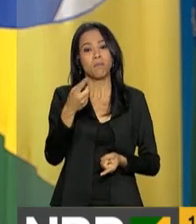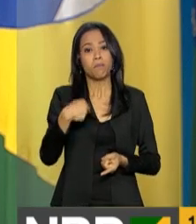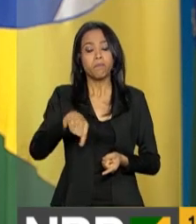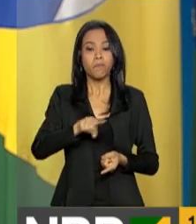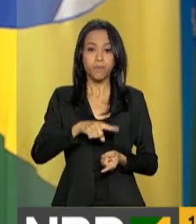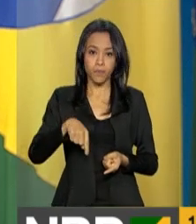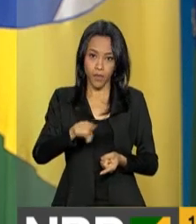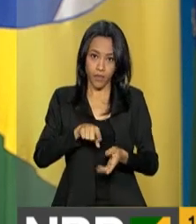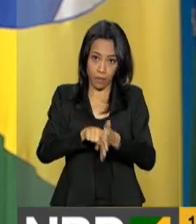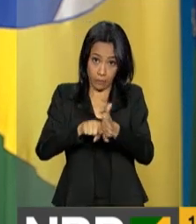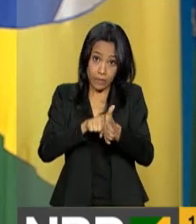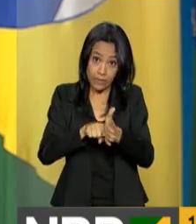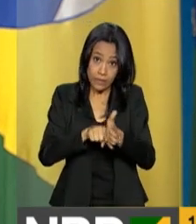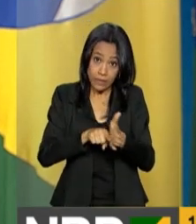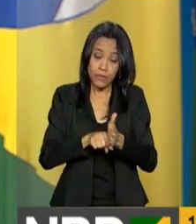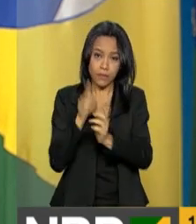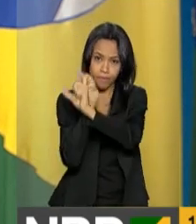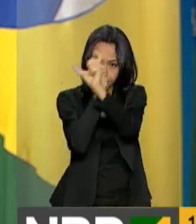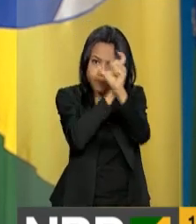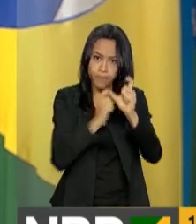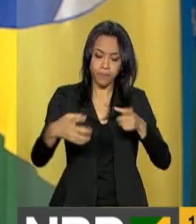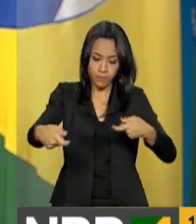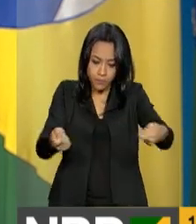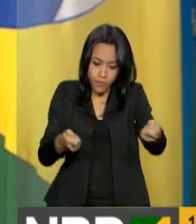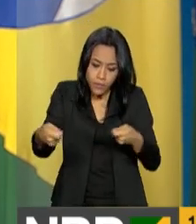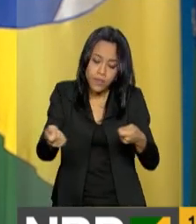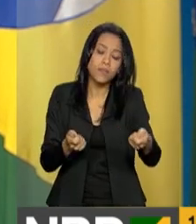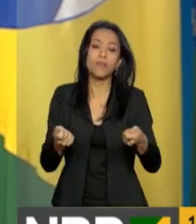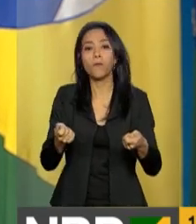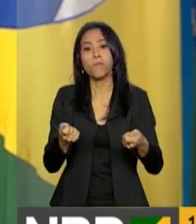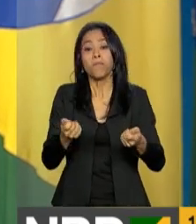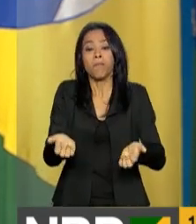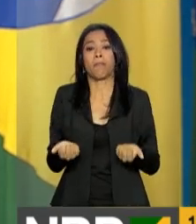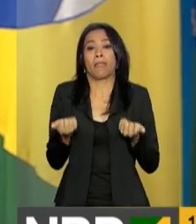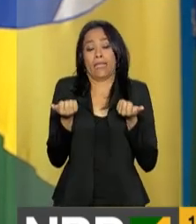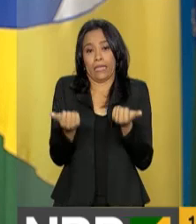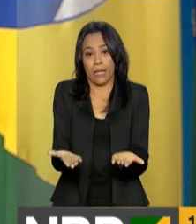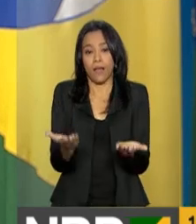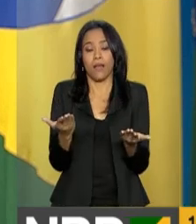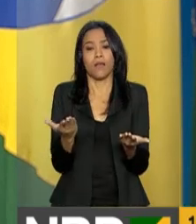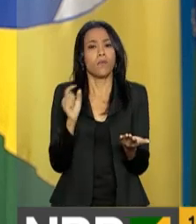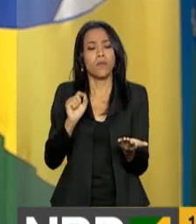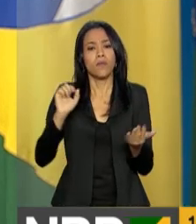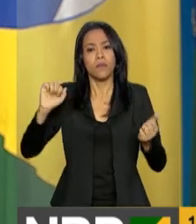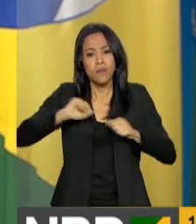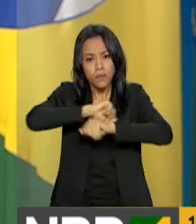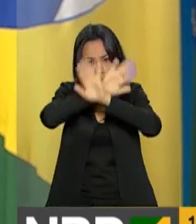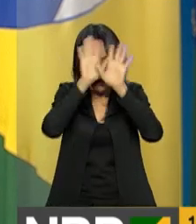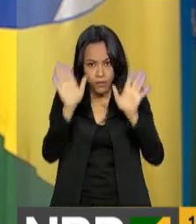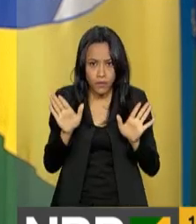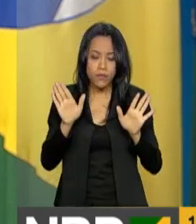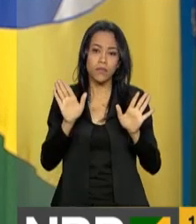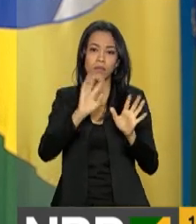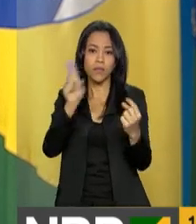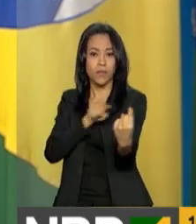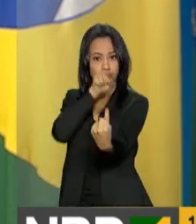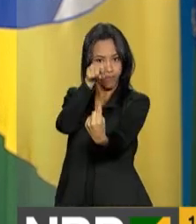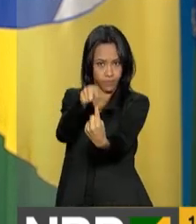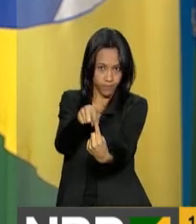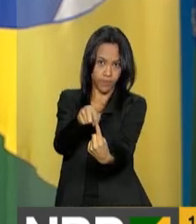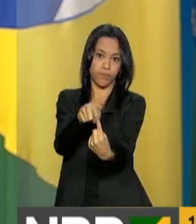mineral dando naturalmente mais transparência e objetividade